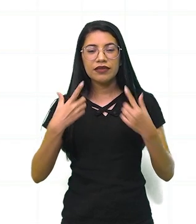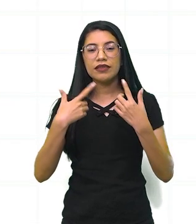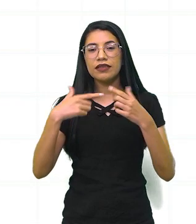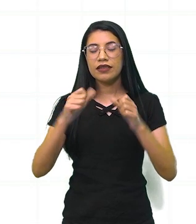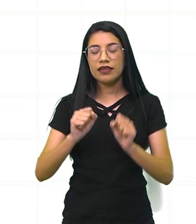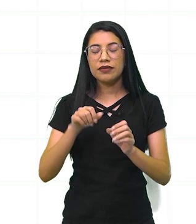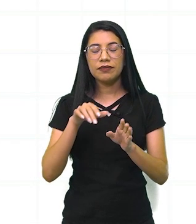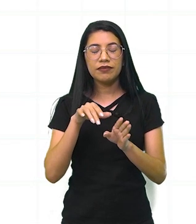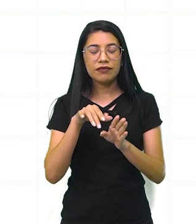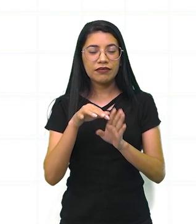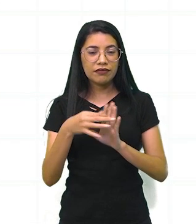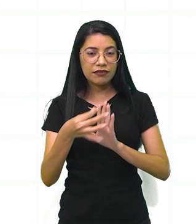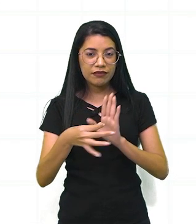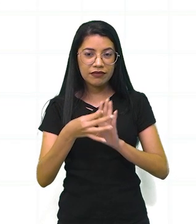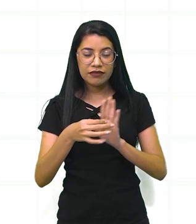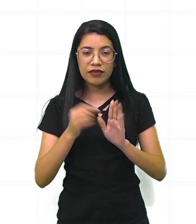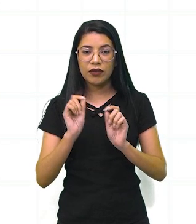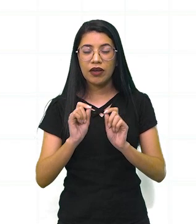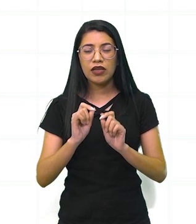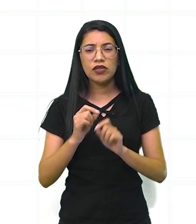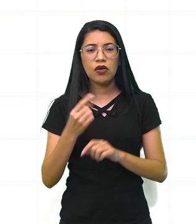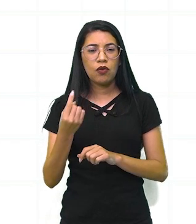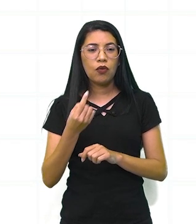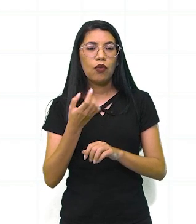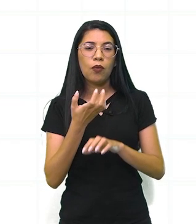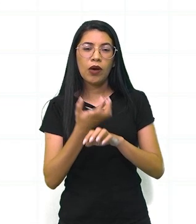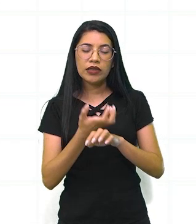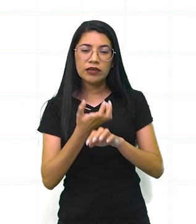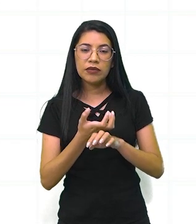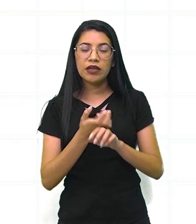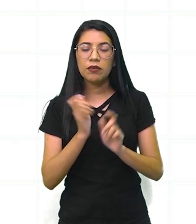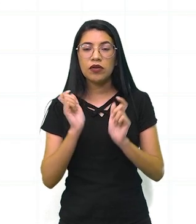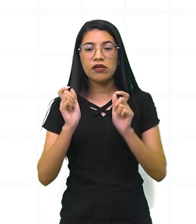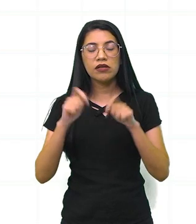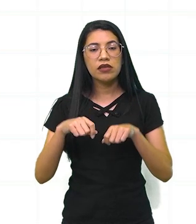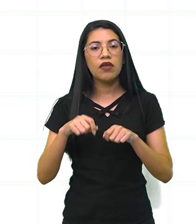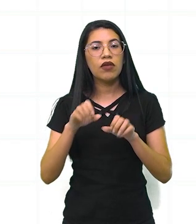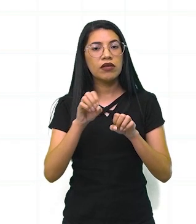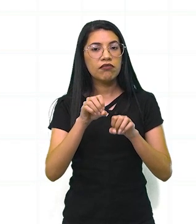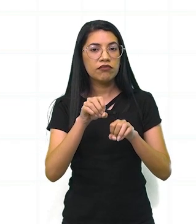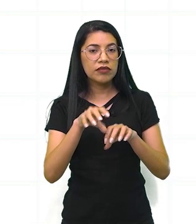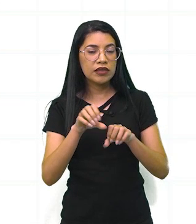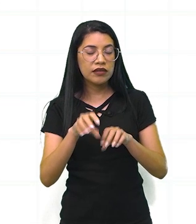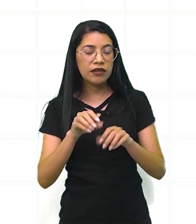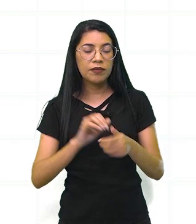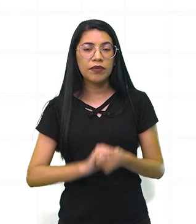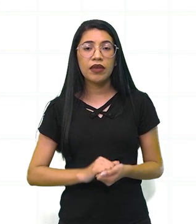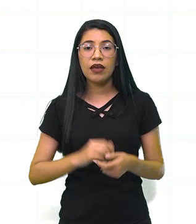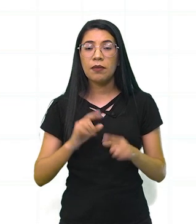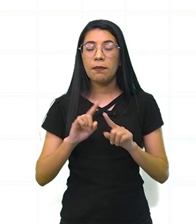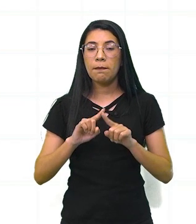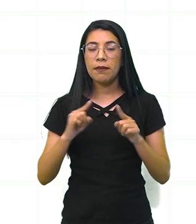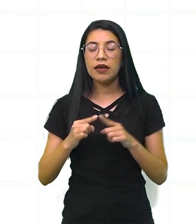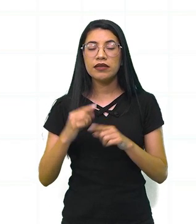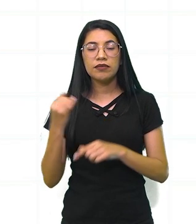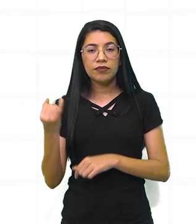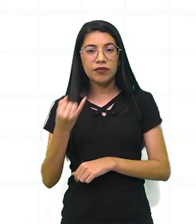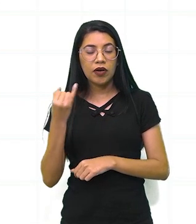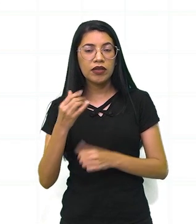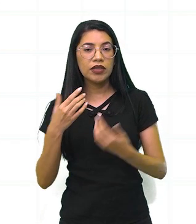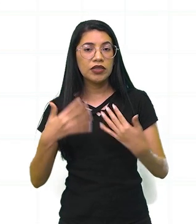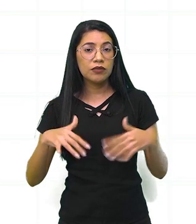uma unidade letiva é suficiente para abordar o tema dada a importância e a complexidade da variação